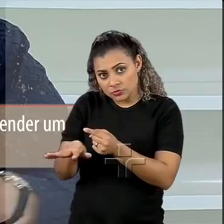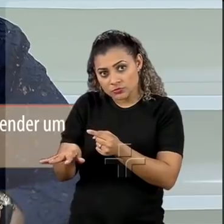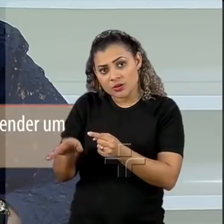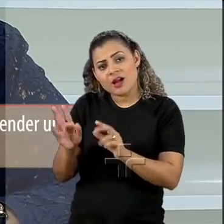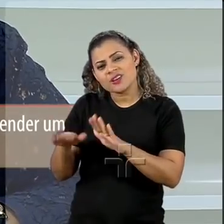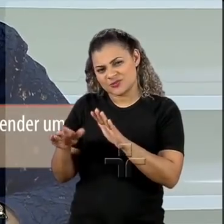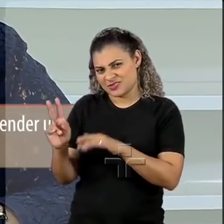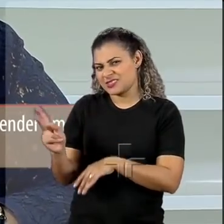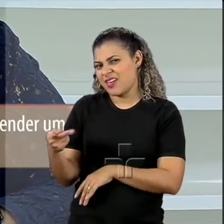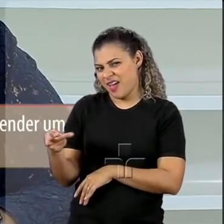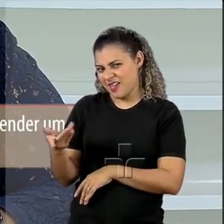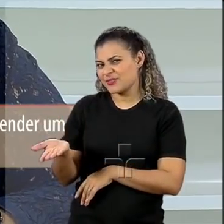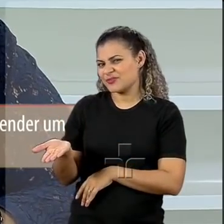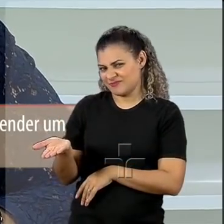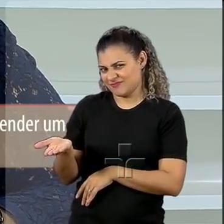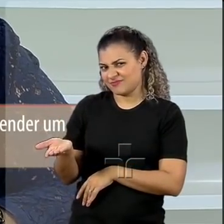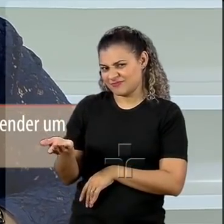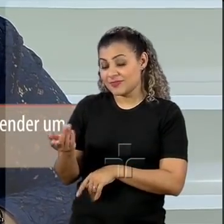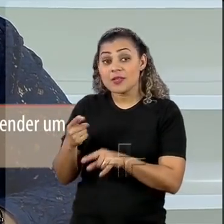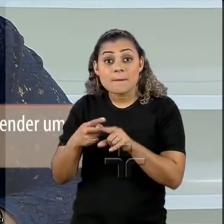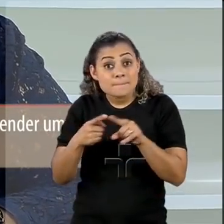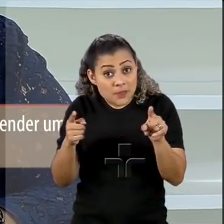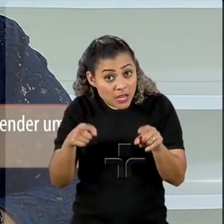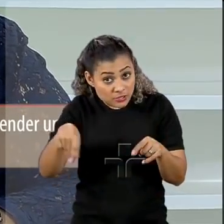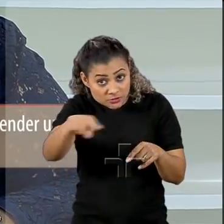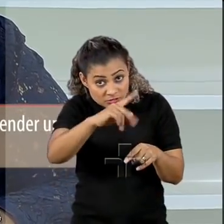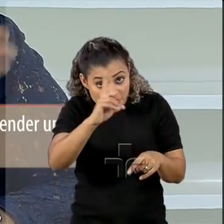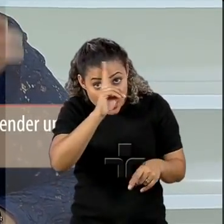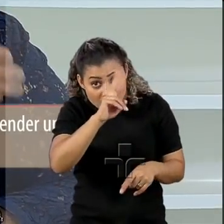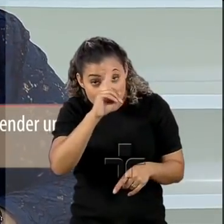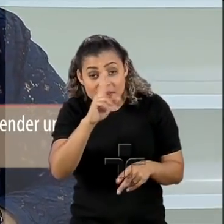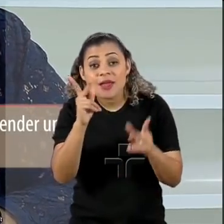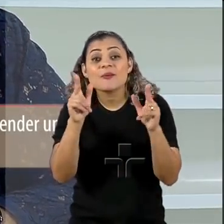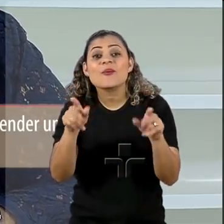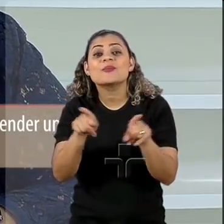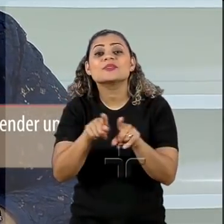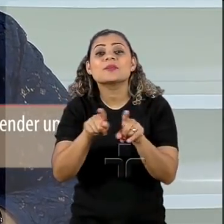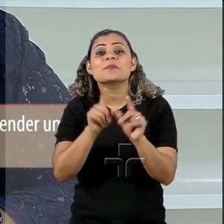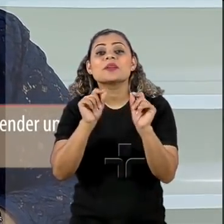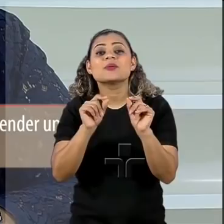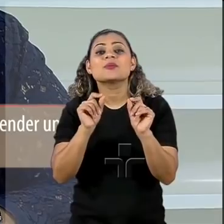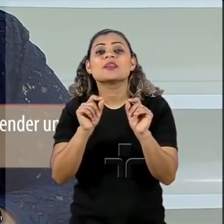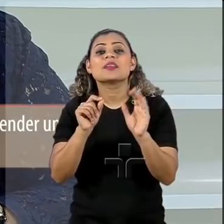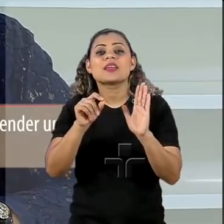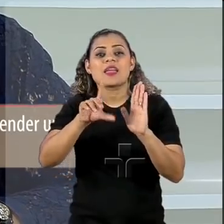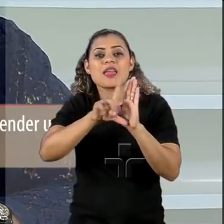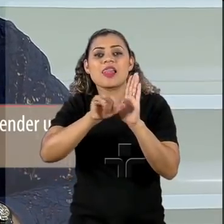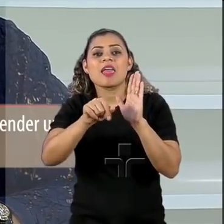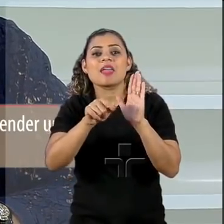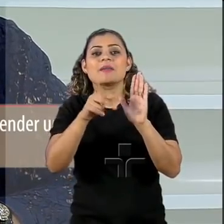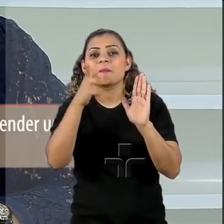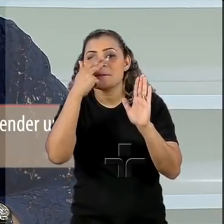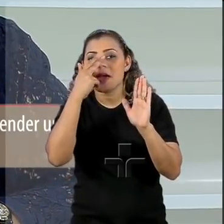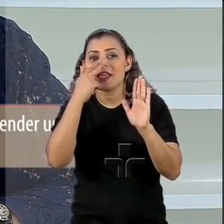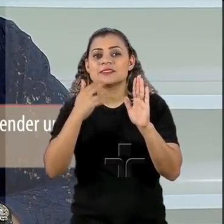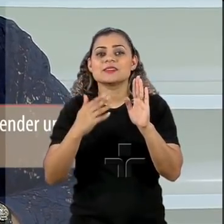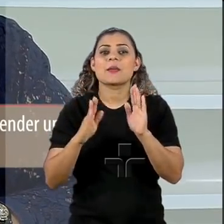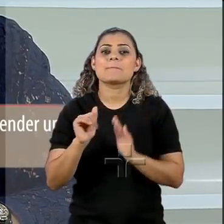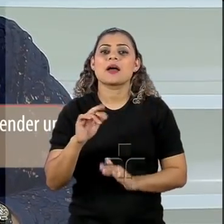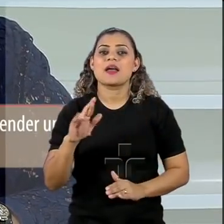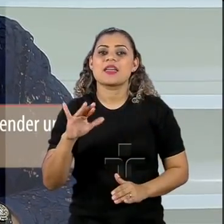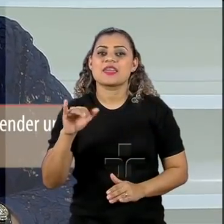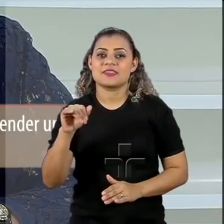errado. E vamos lembrar, por exemplo, a cláusula de barreiras, o que é que aconteceu com